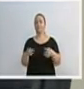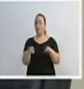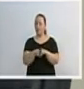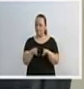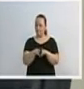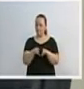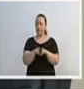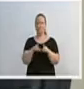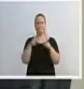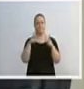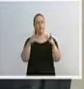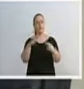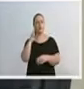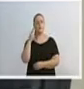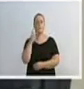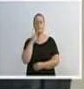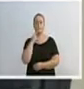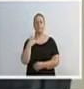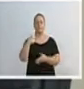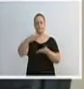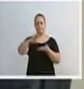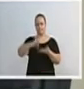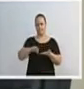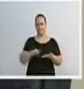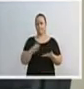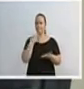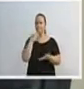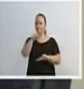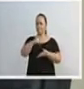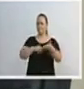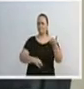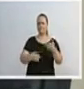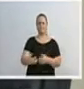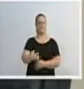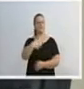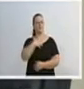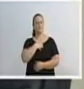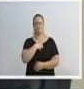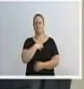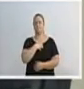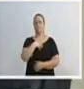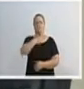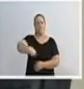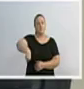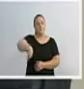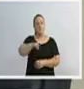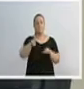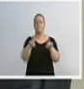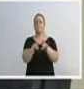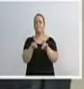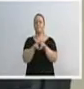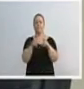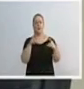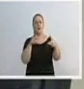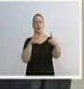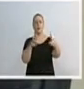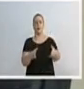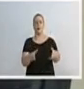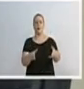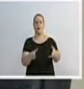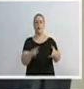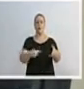Helenice, aqui o seu requerimento de votos de pesar, deixar a manifestação nossa de condolências e de sentimentos também em nome